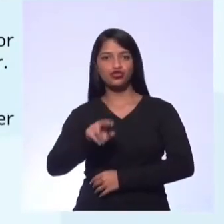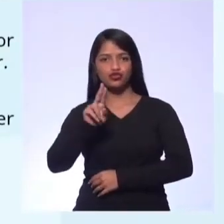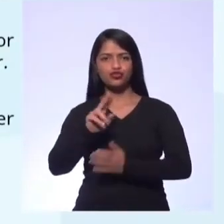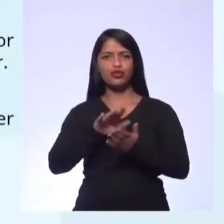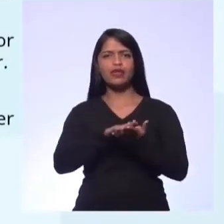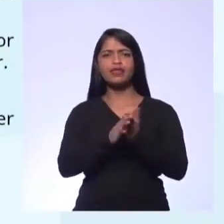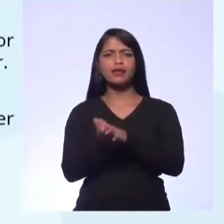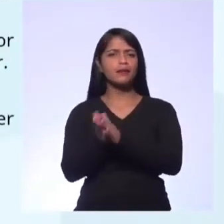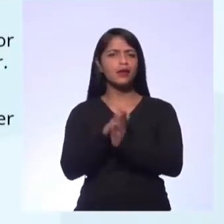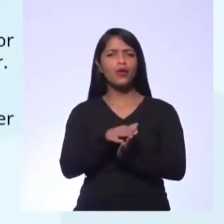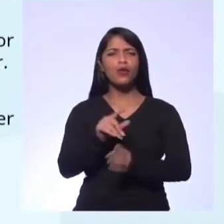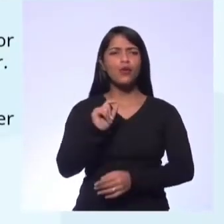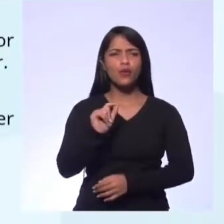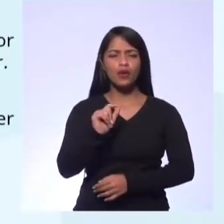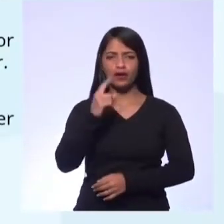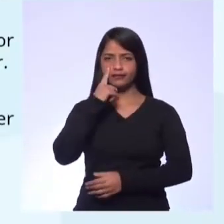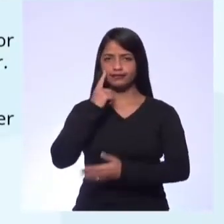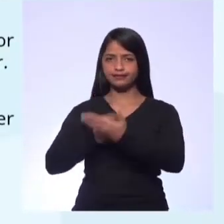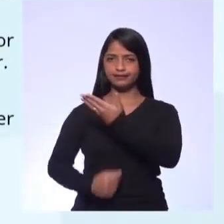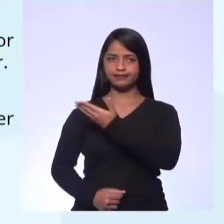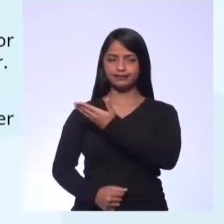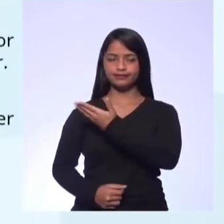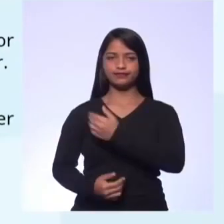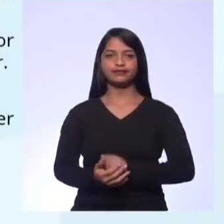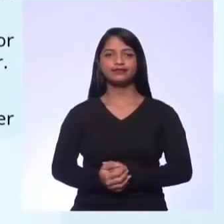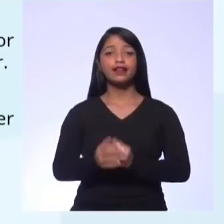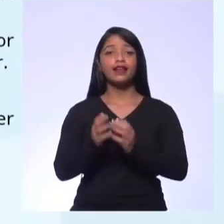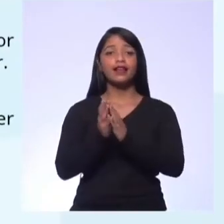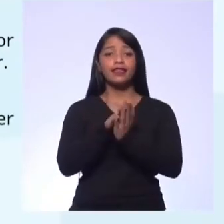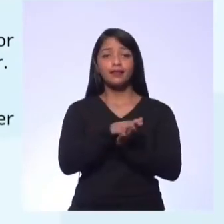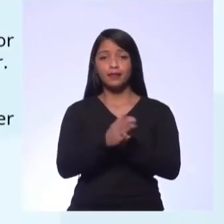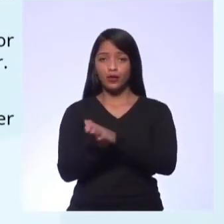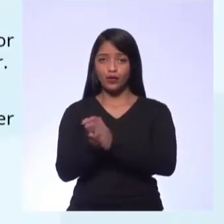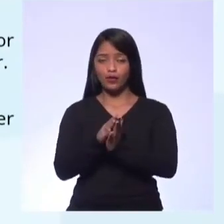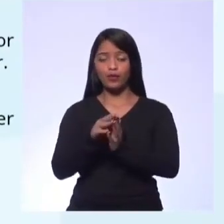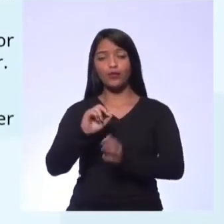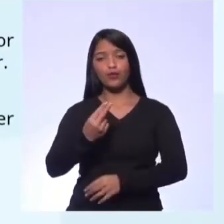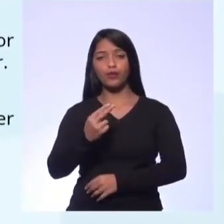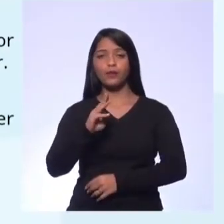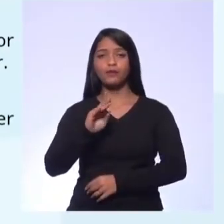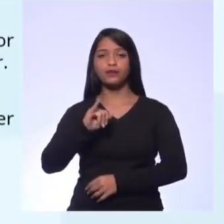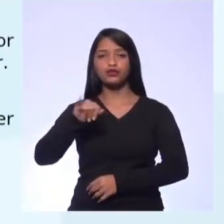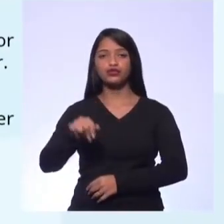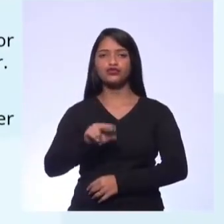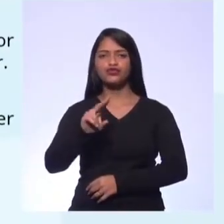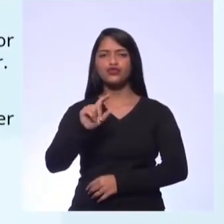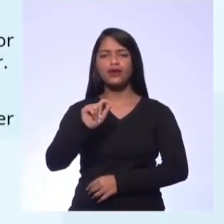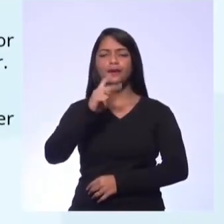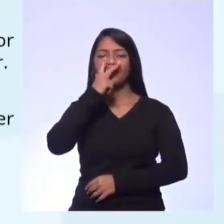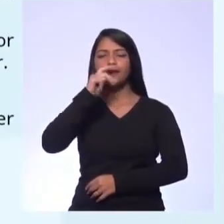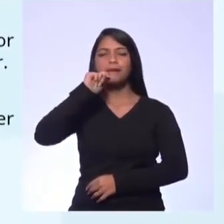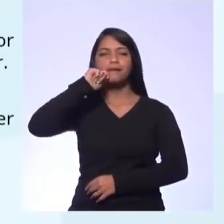is a flatbread tapioca ou beiju é um tipo de pão achatado which resembles a